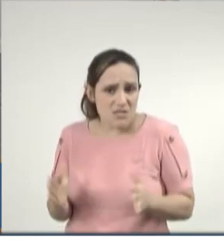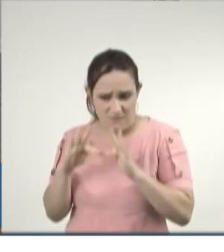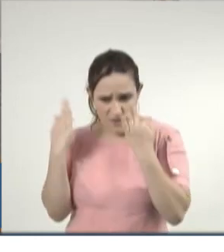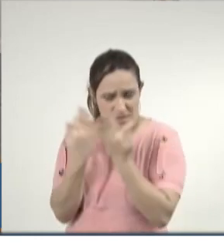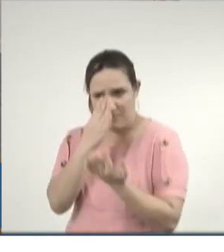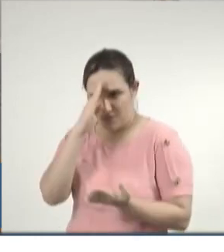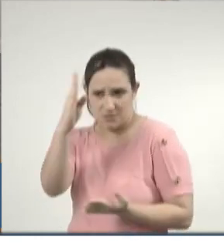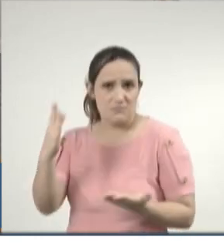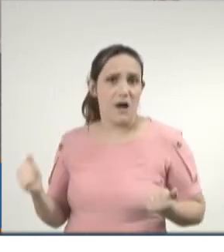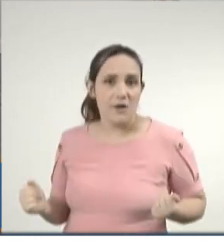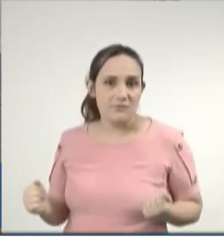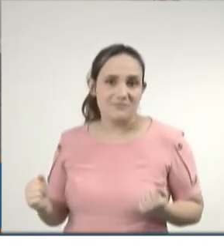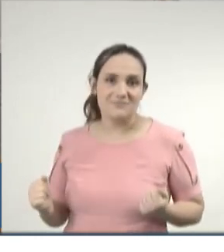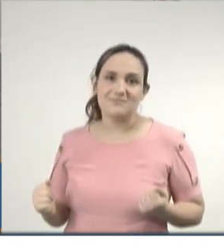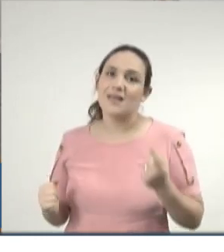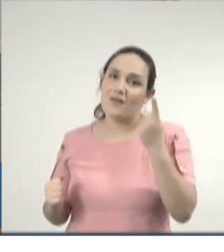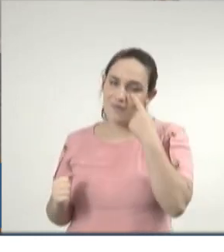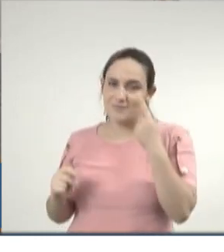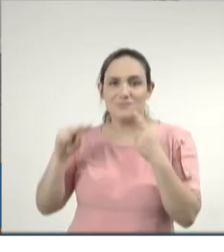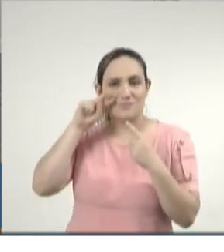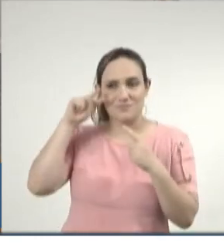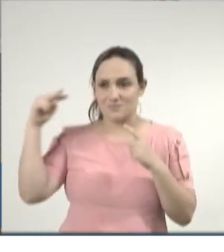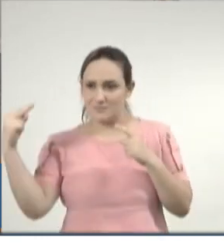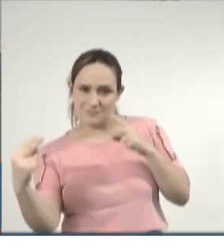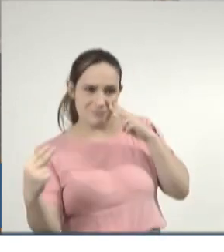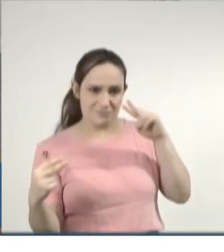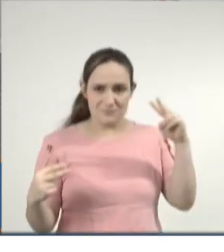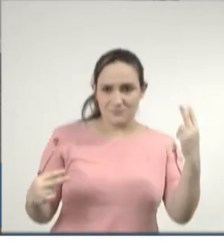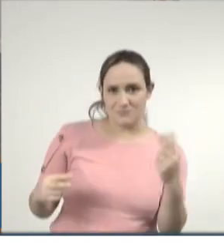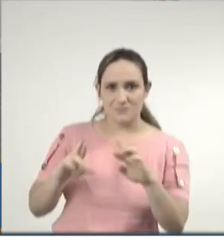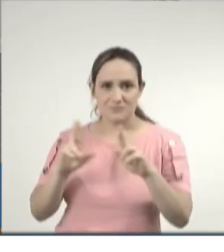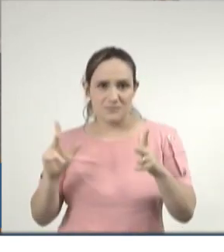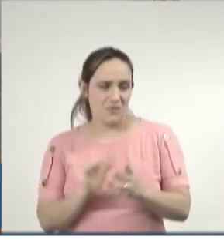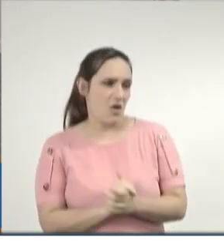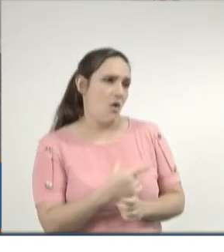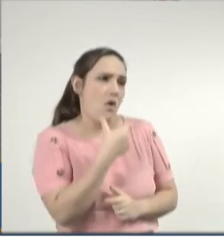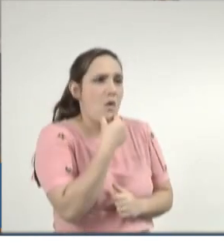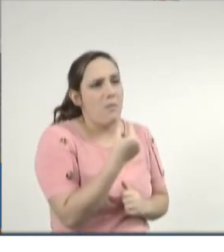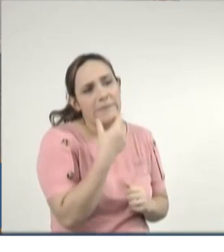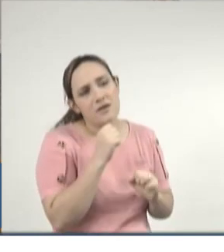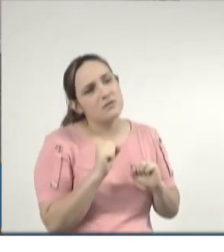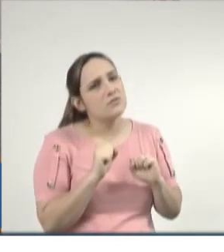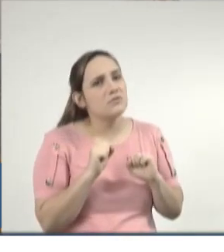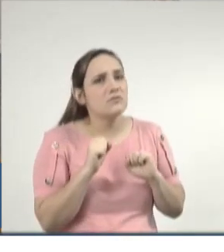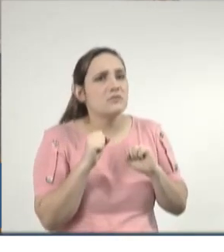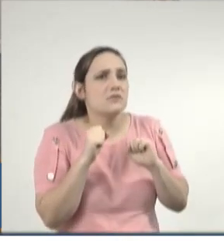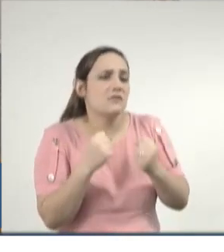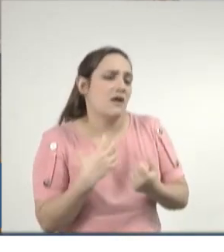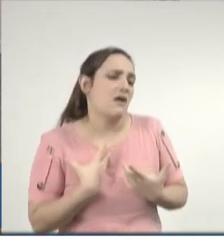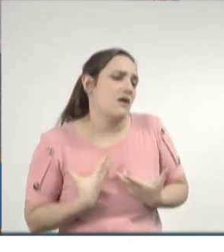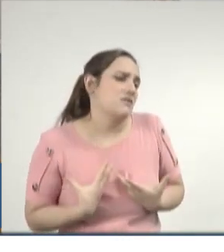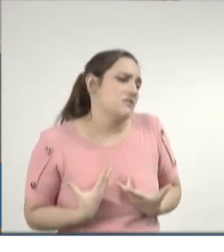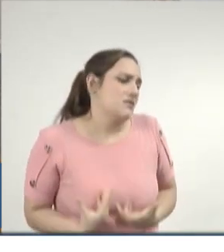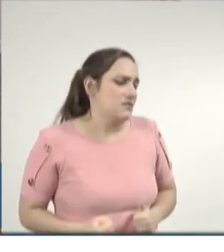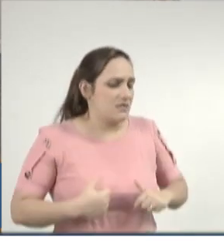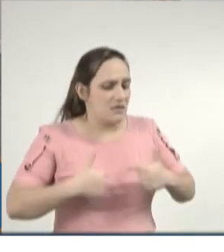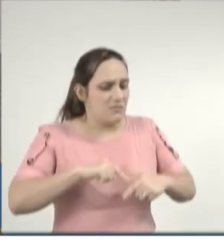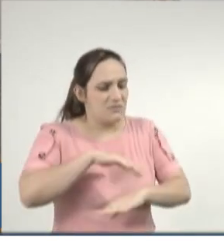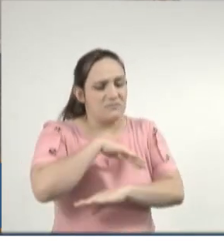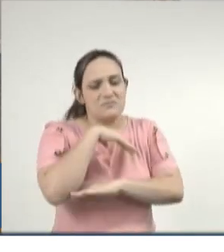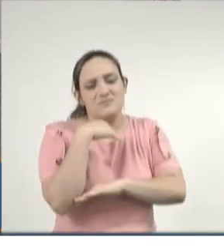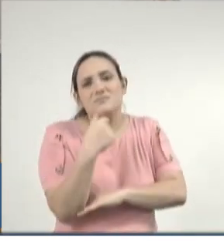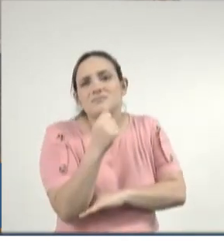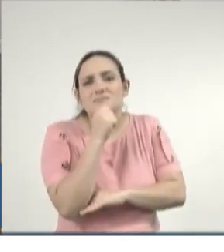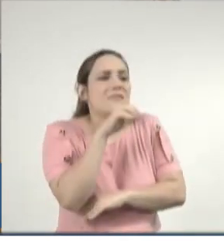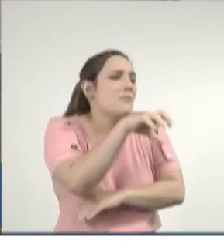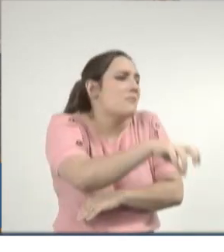é? Olhares de julgamento. Para o homem, não. Que homem tão dedicado, deve estar tão cansado, trabalhou tanto, ainda vem